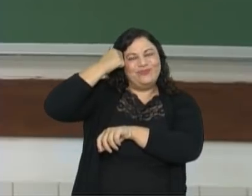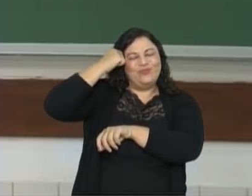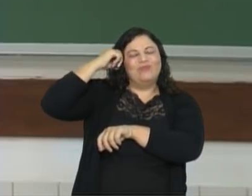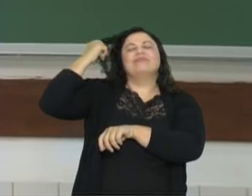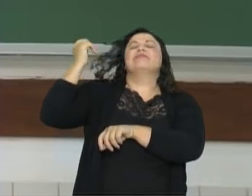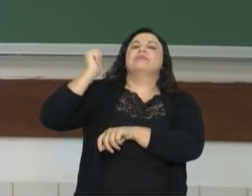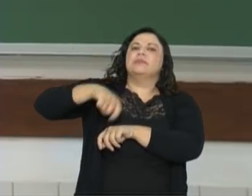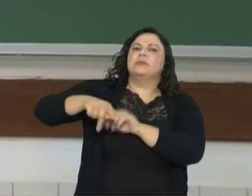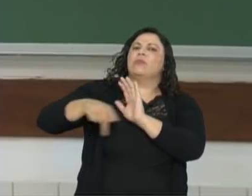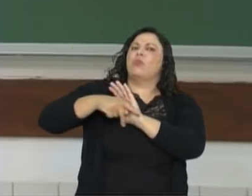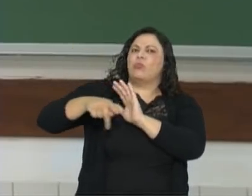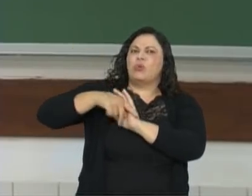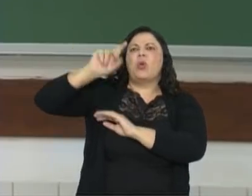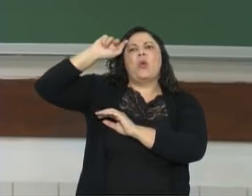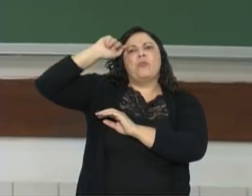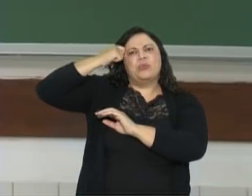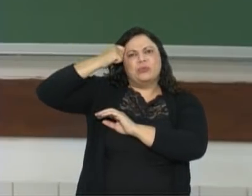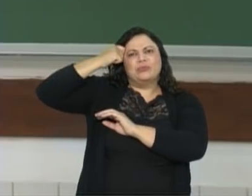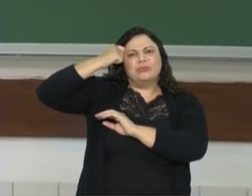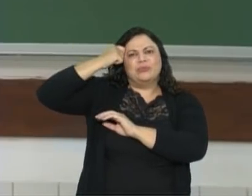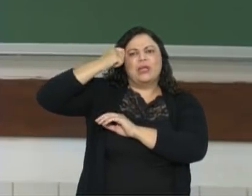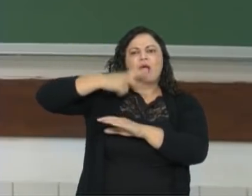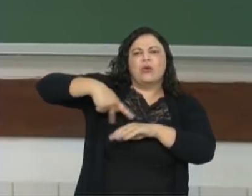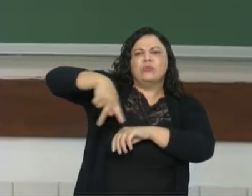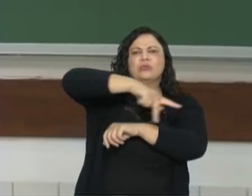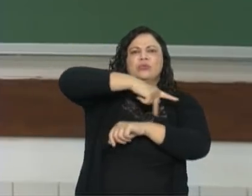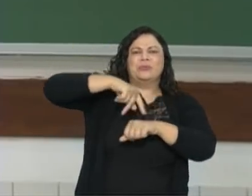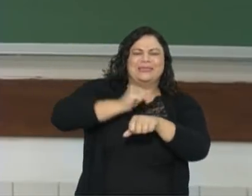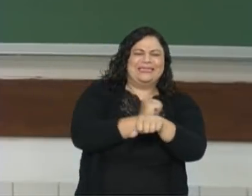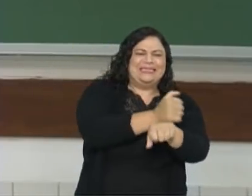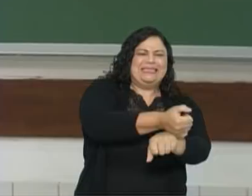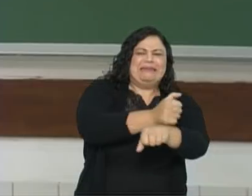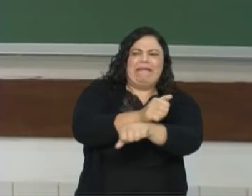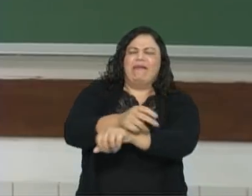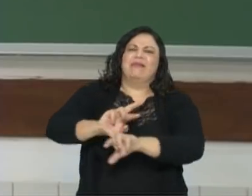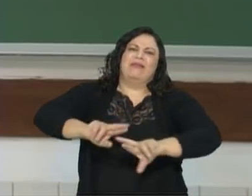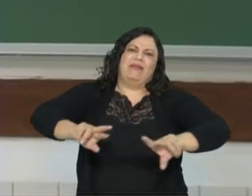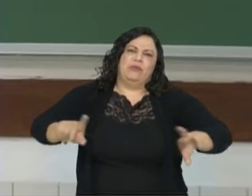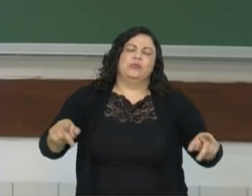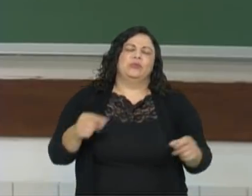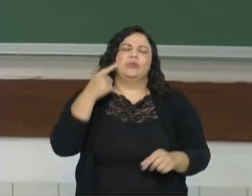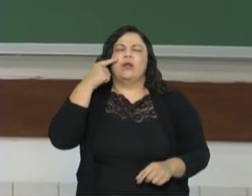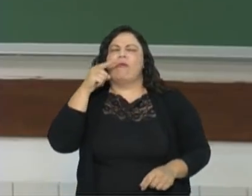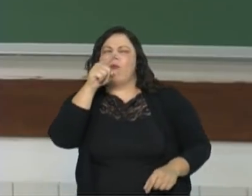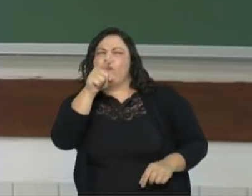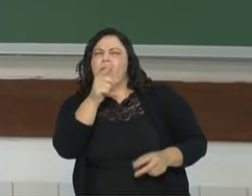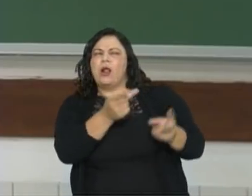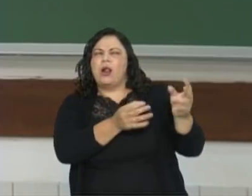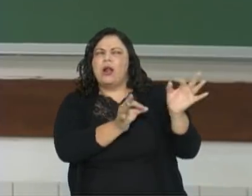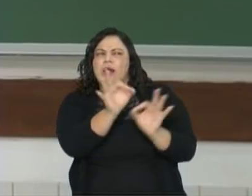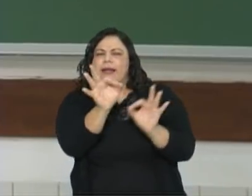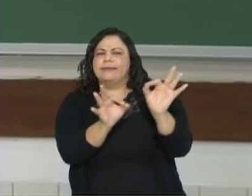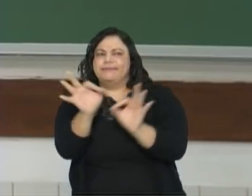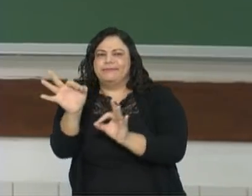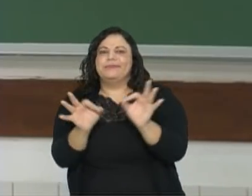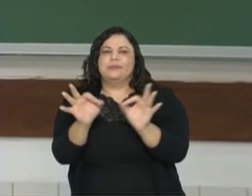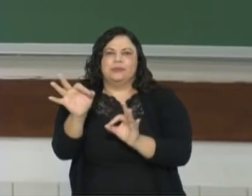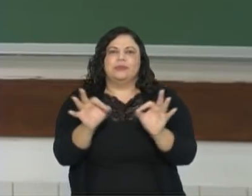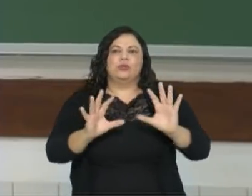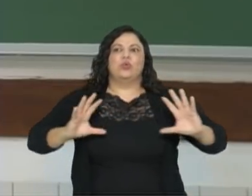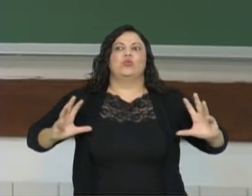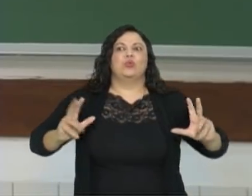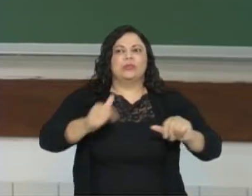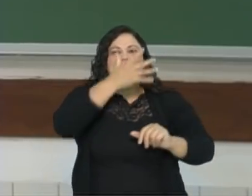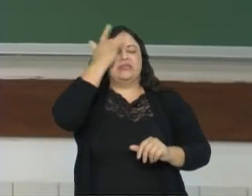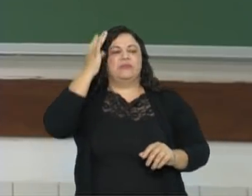escravocrata e com um ensino muito fraco, foi lá e desenhou algo que todo mundo dizia que era impossível e funciona até hoje, seguindo o